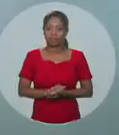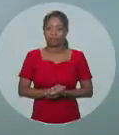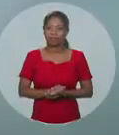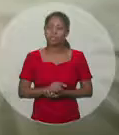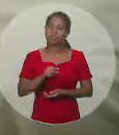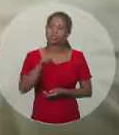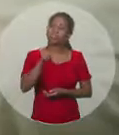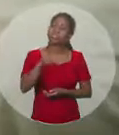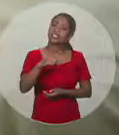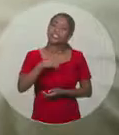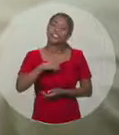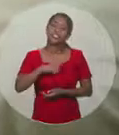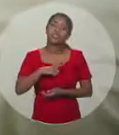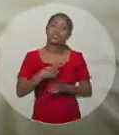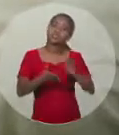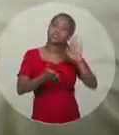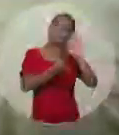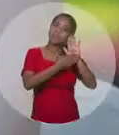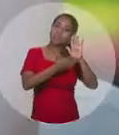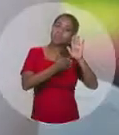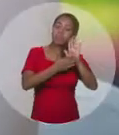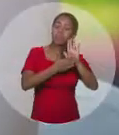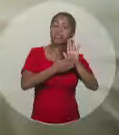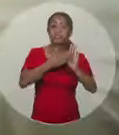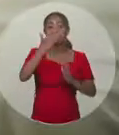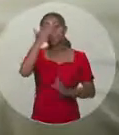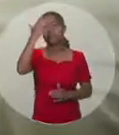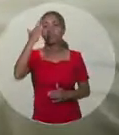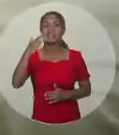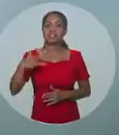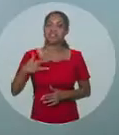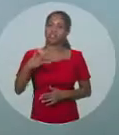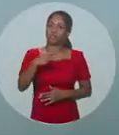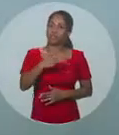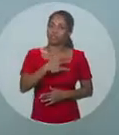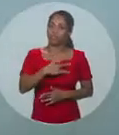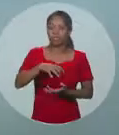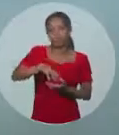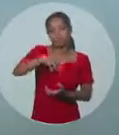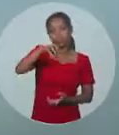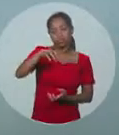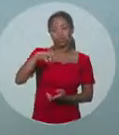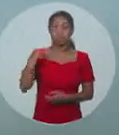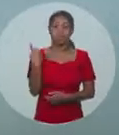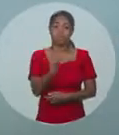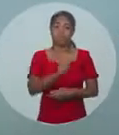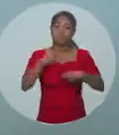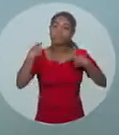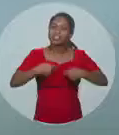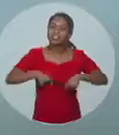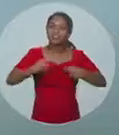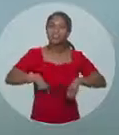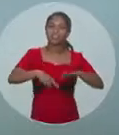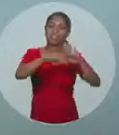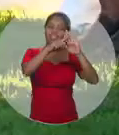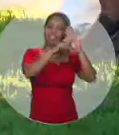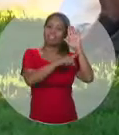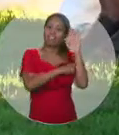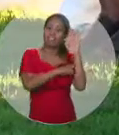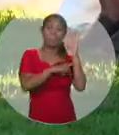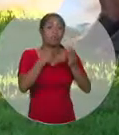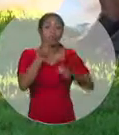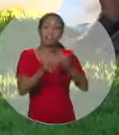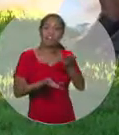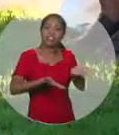O senhor tem para oferecer aos idosos, principalmente na saúde? Cada vez mais nós temos que ter uma política de atendimento residencial para